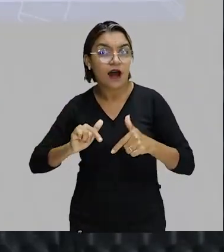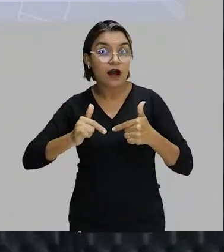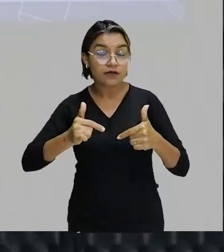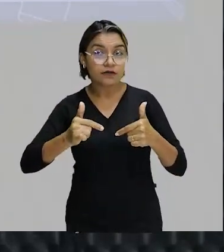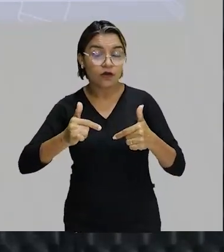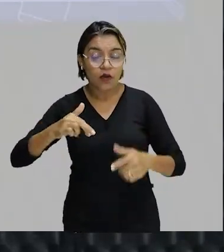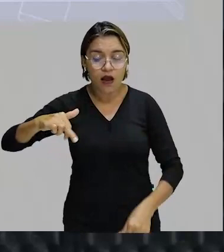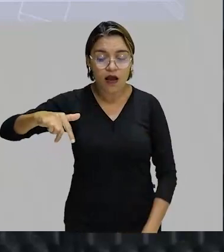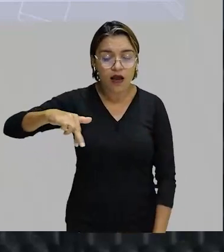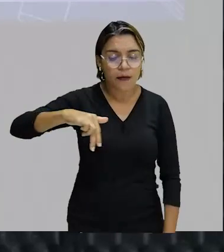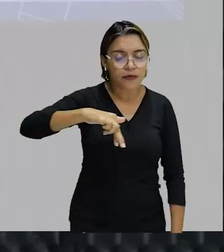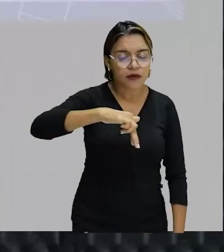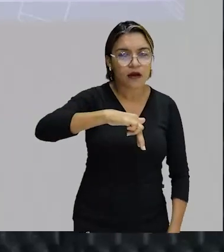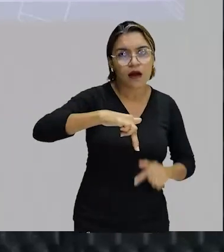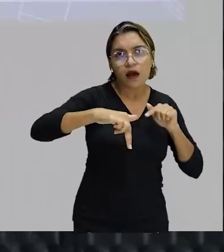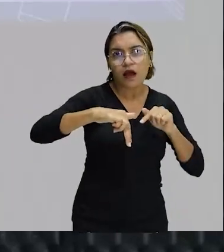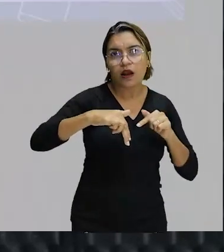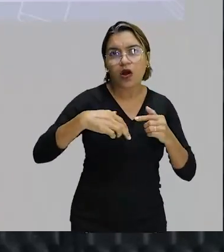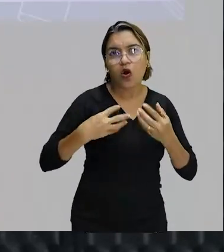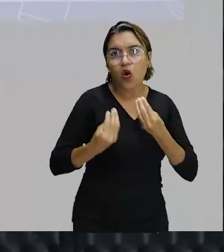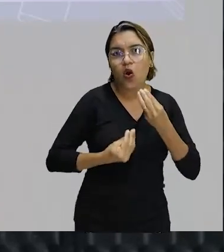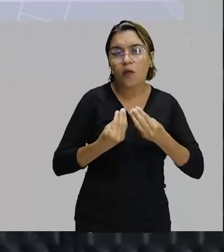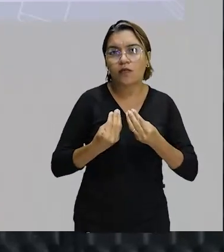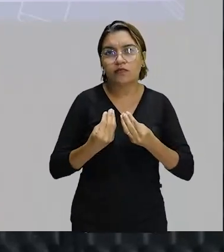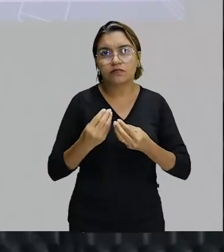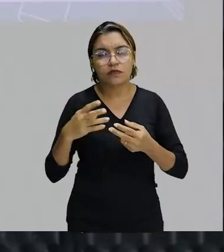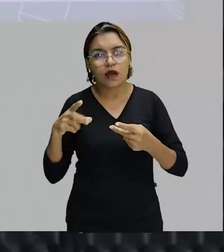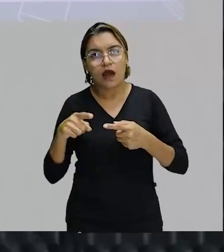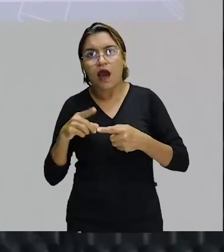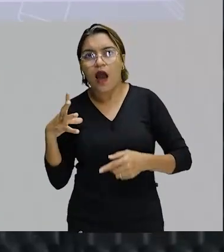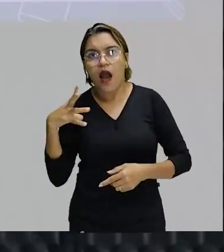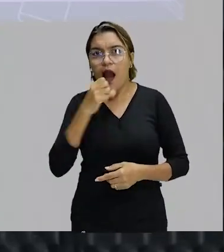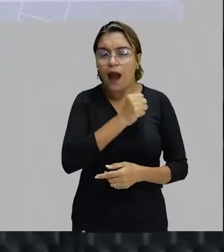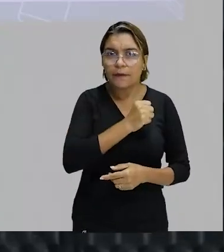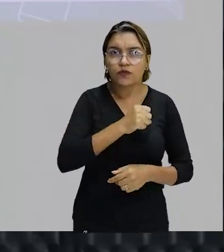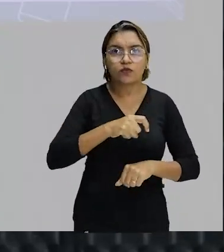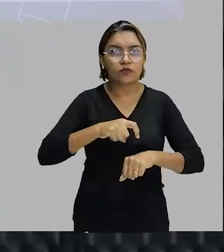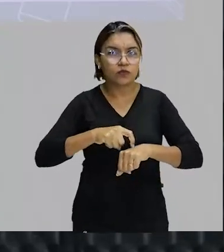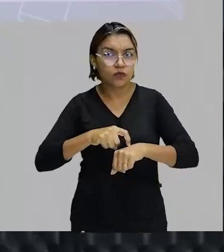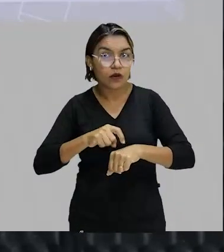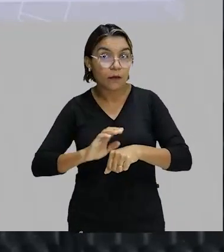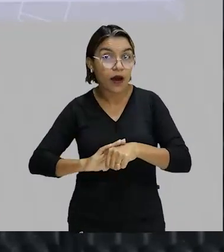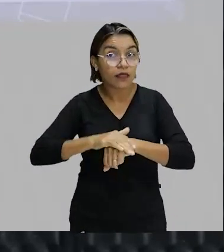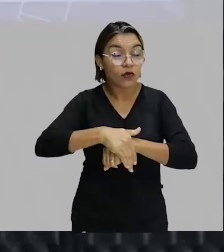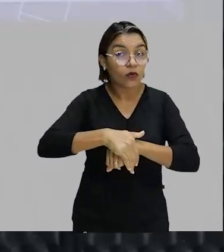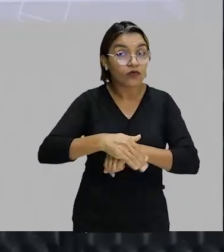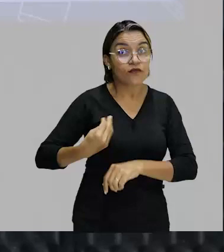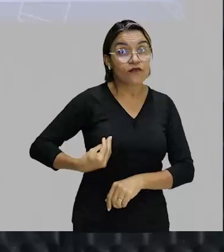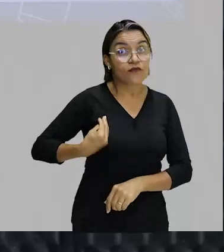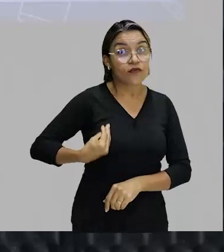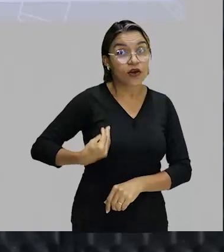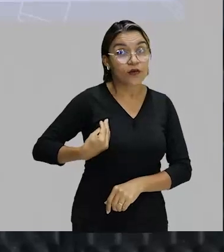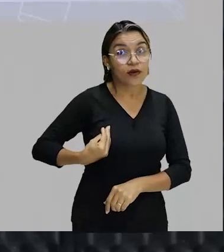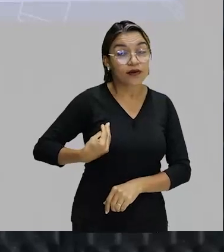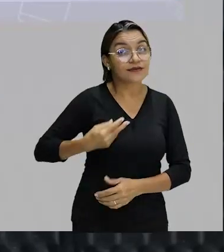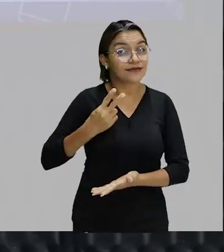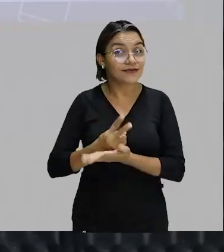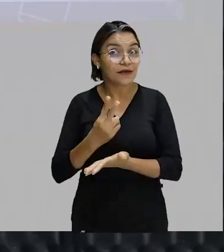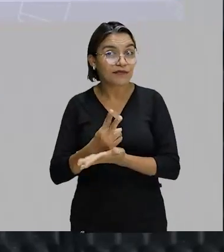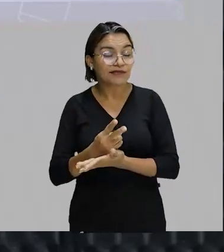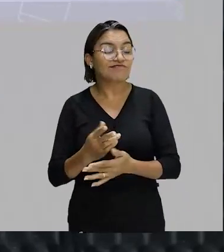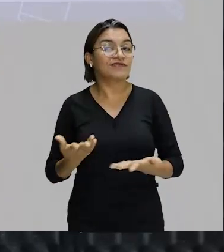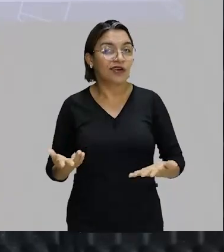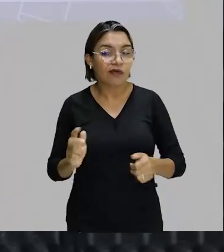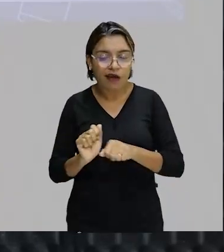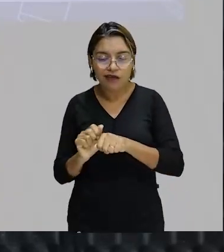ela, como ela anda, no caso ela anda rápido, quando ela anda, à noite, com que frequência ela anda, sempre. Então,